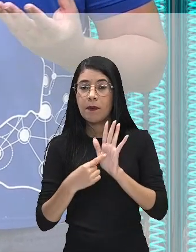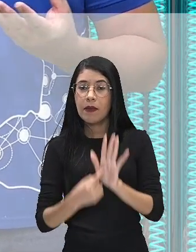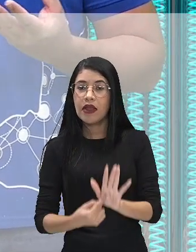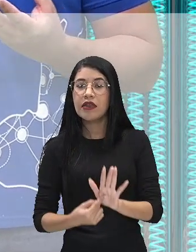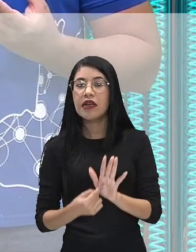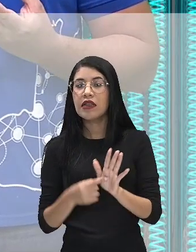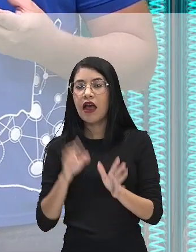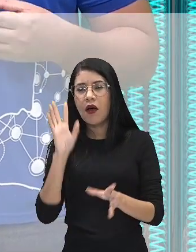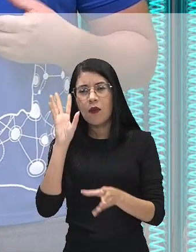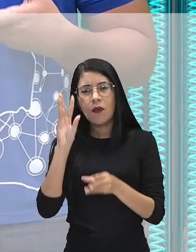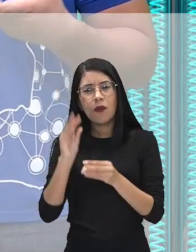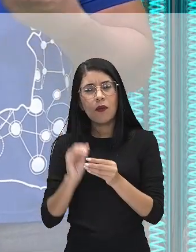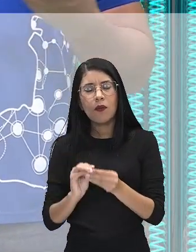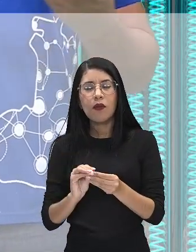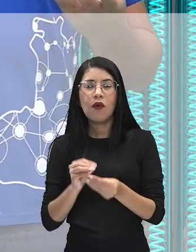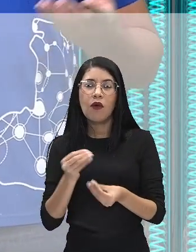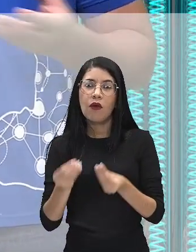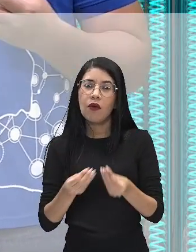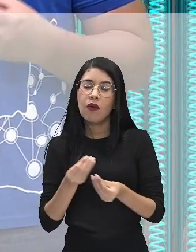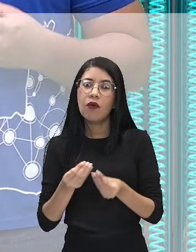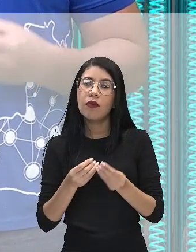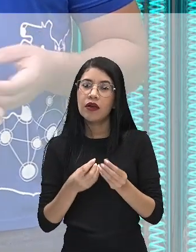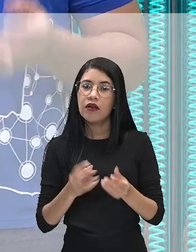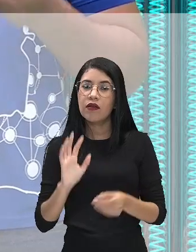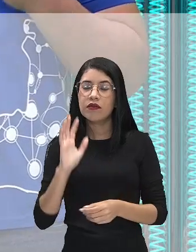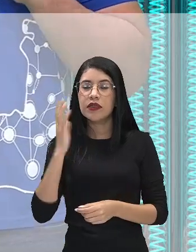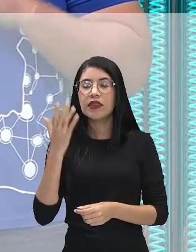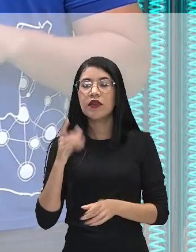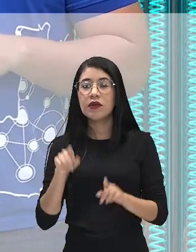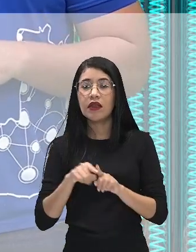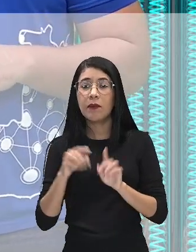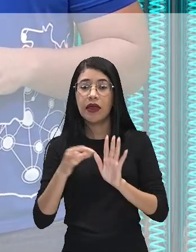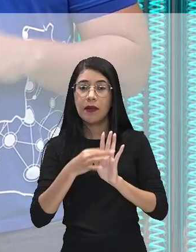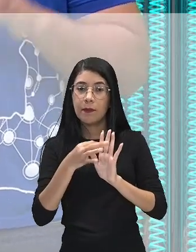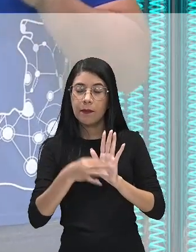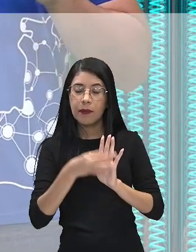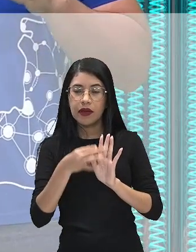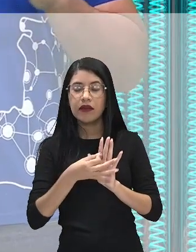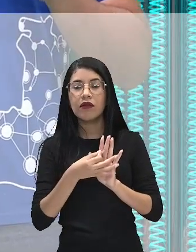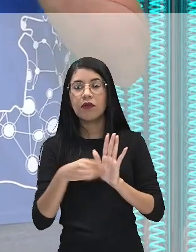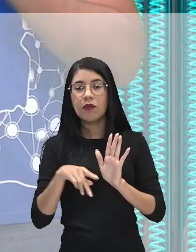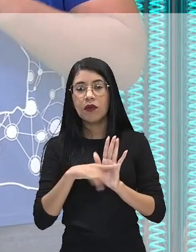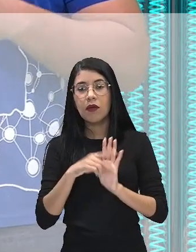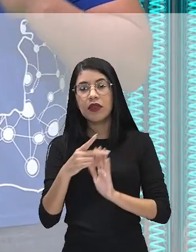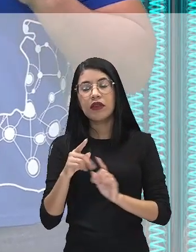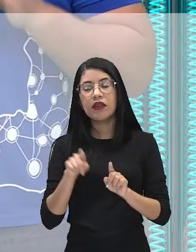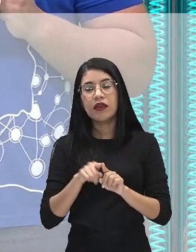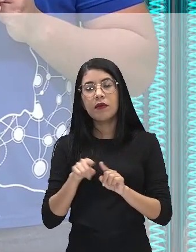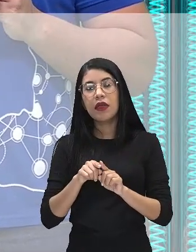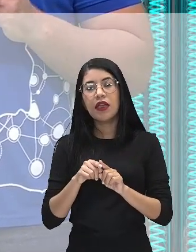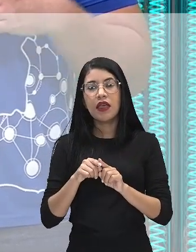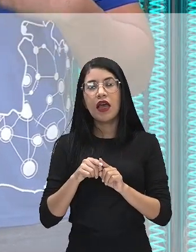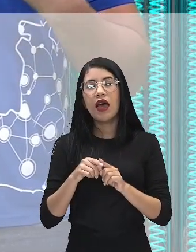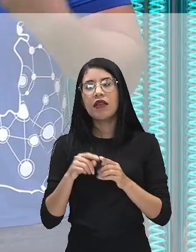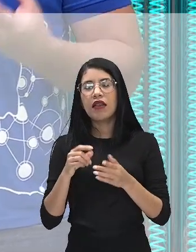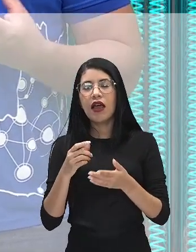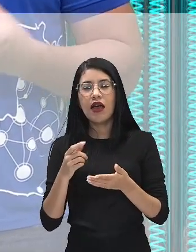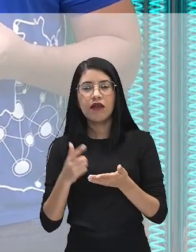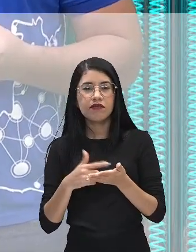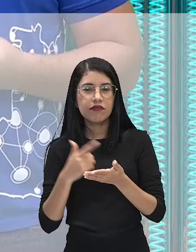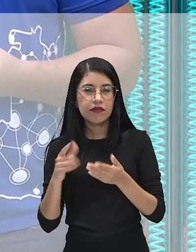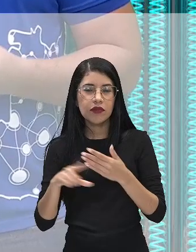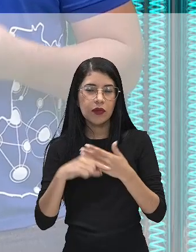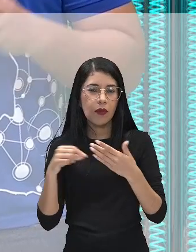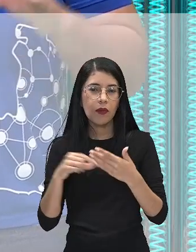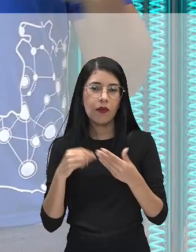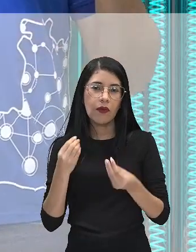um breve resumo e apresentar os julgamentos relacionados aí à obra, relacionados ao objeto